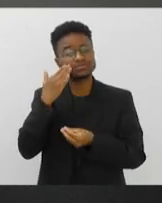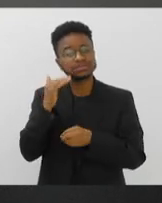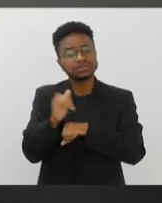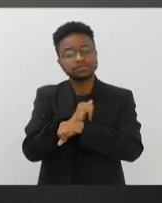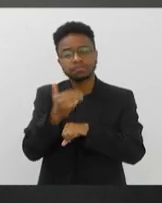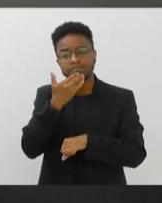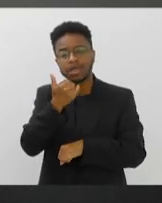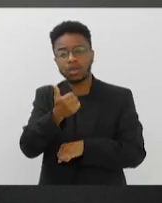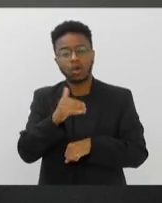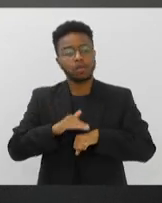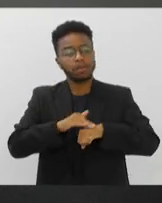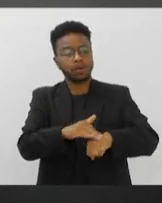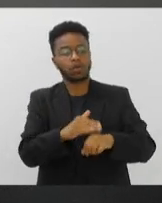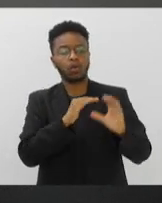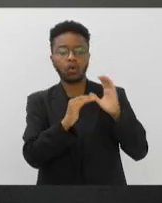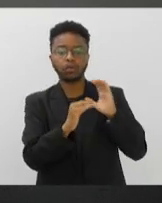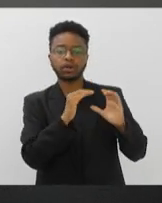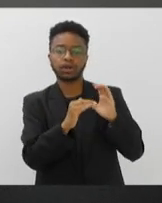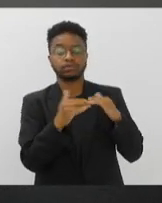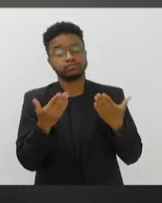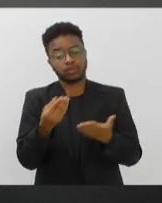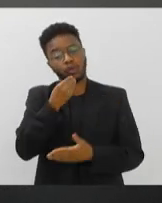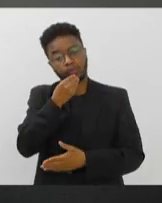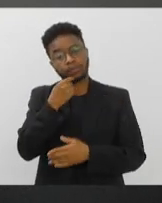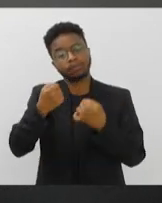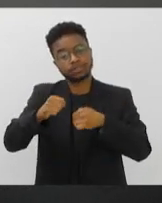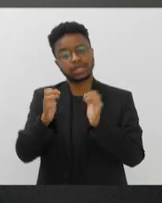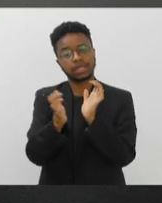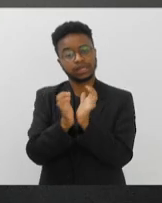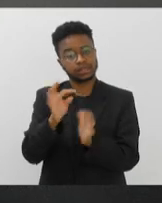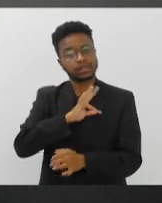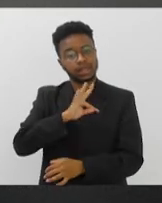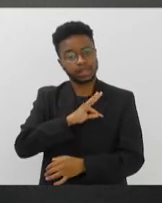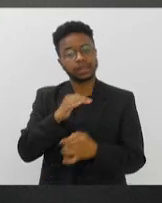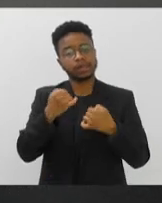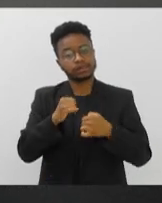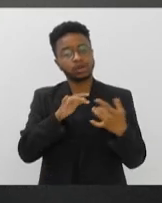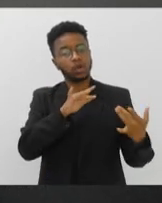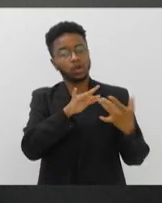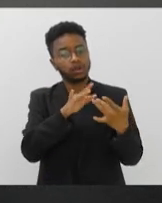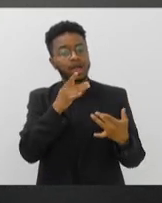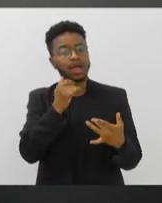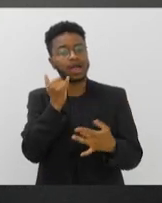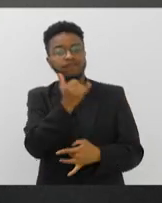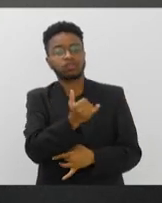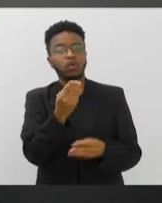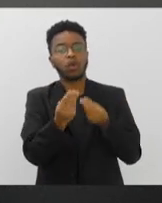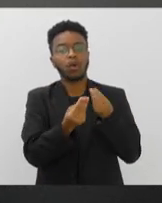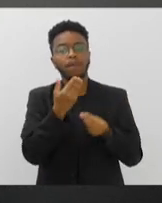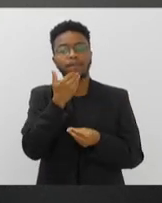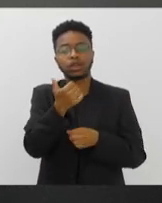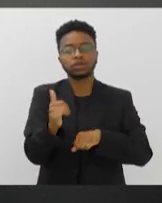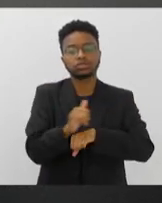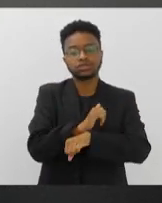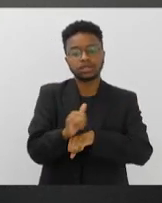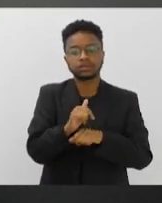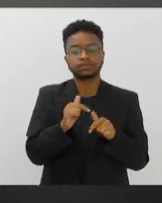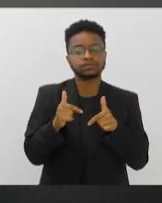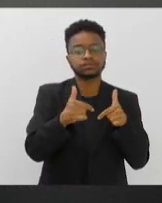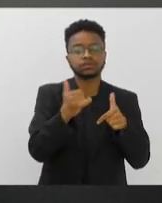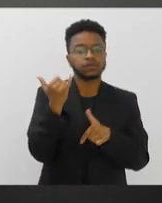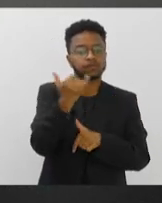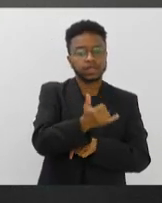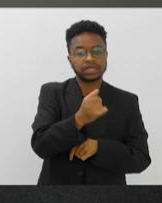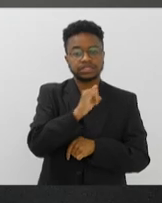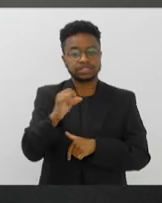fazer isso é lógico que Equipe técnica vai ter que entrar aí vai ter que dizer como é a melhor forma de fazer isso com a participação do pessoal sem a